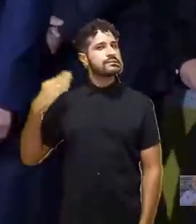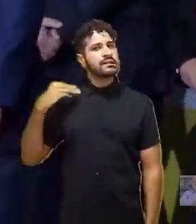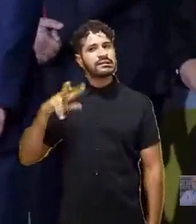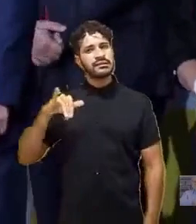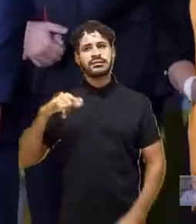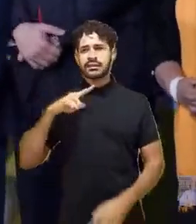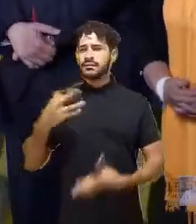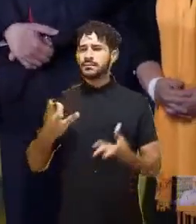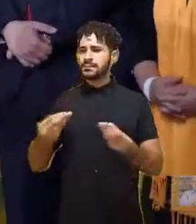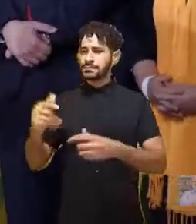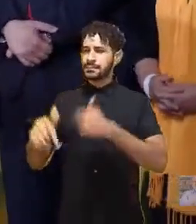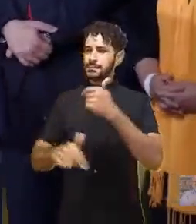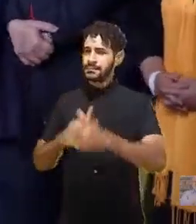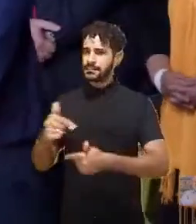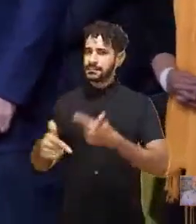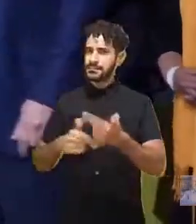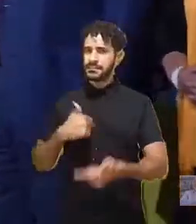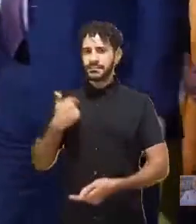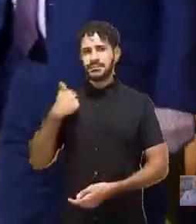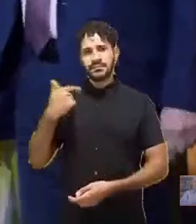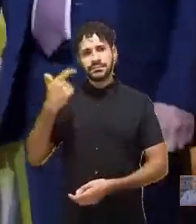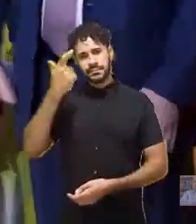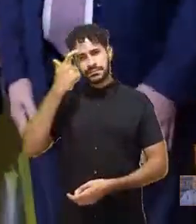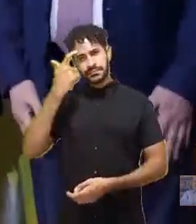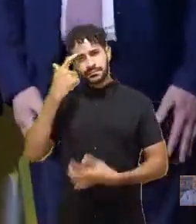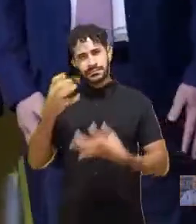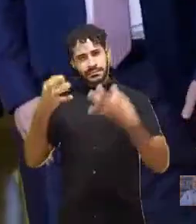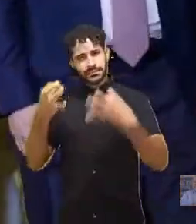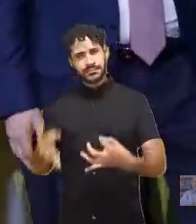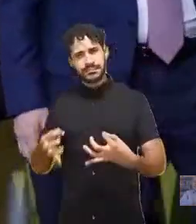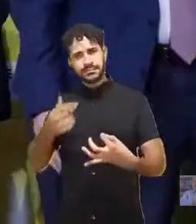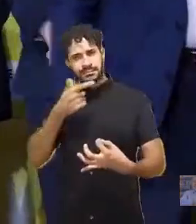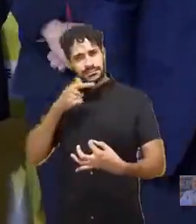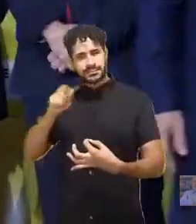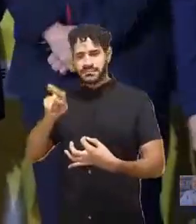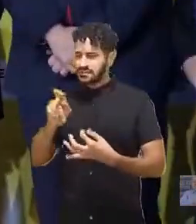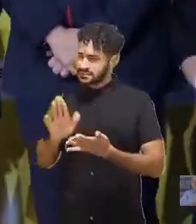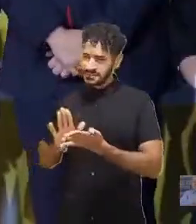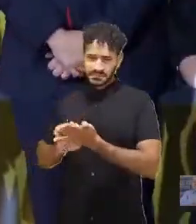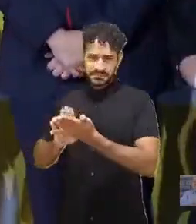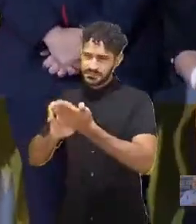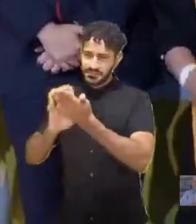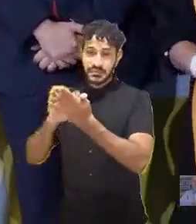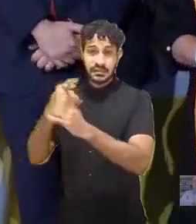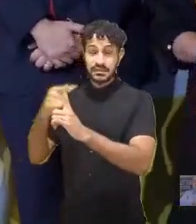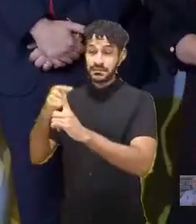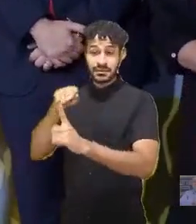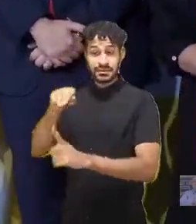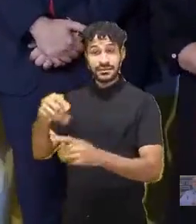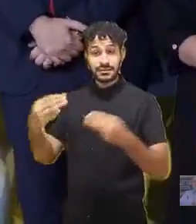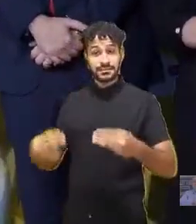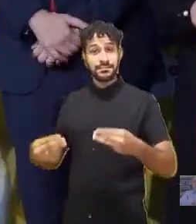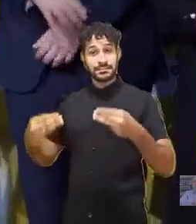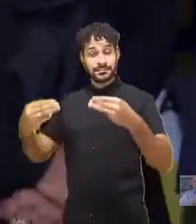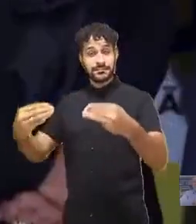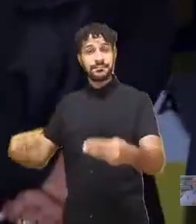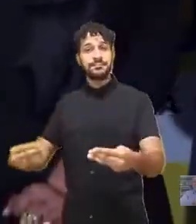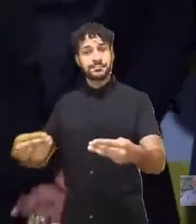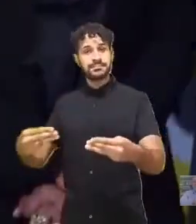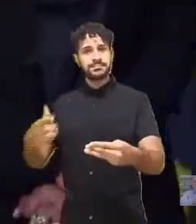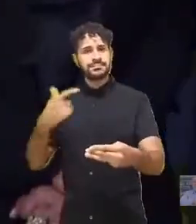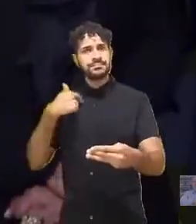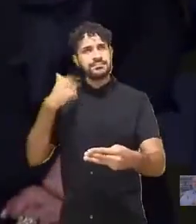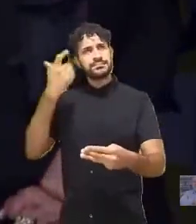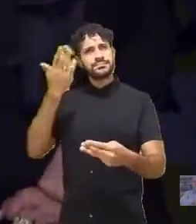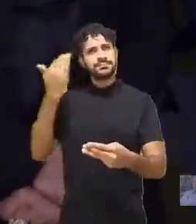e eu tenho certeza que ele terá o imenso sucesso porque esse é um ministério que quando eu convidei